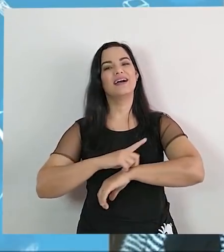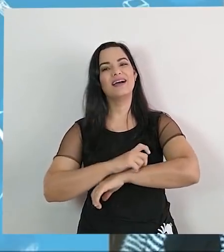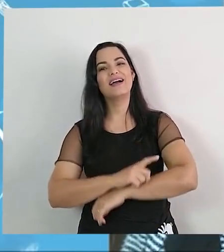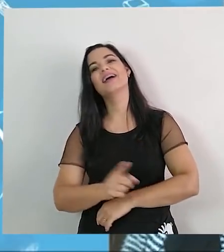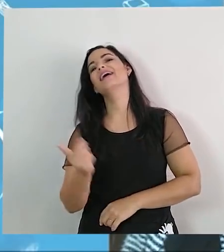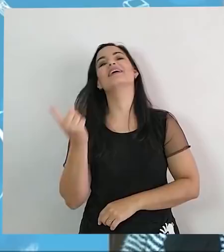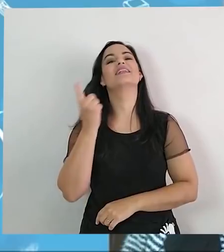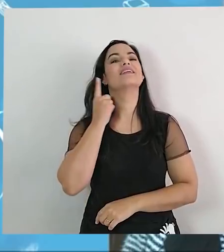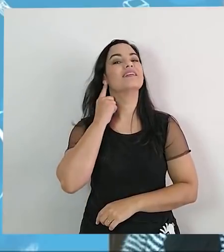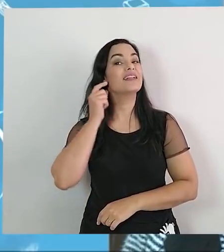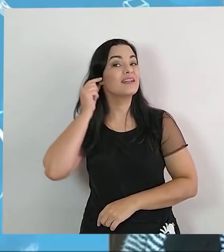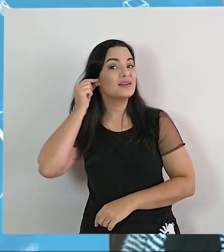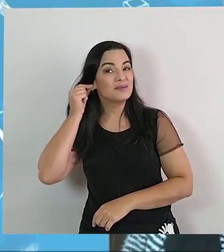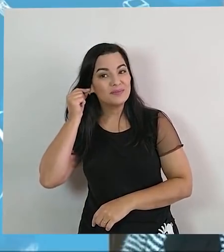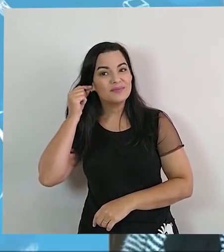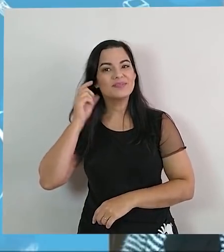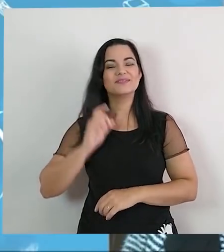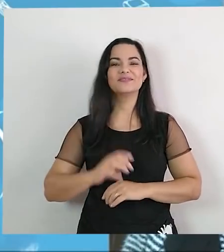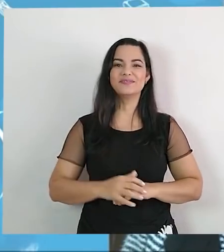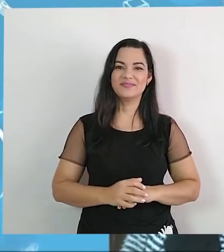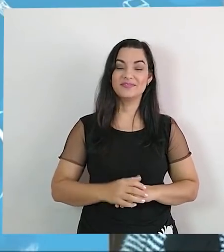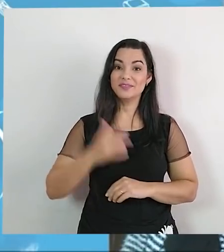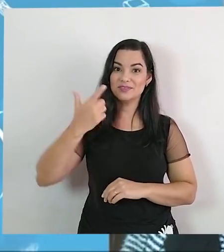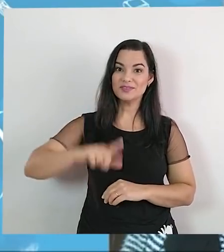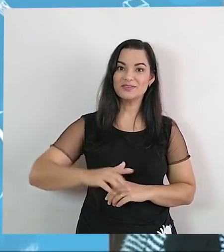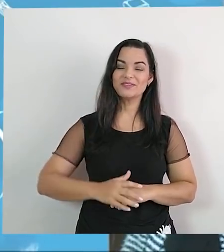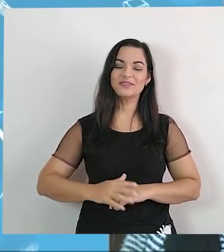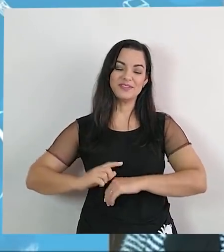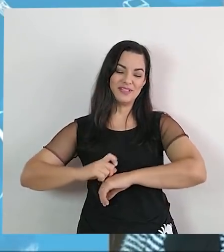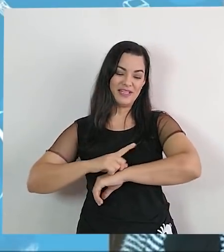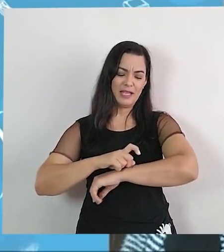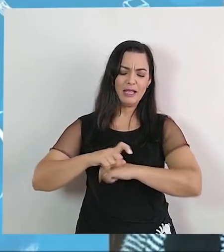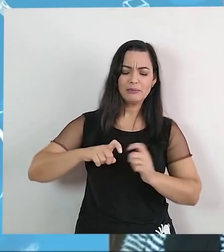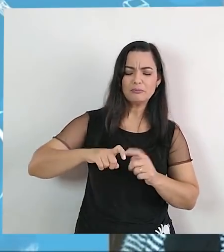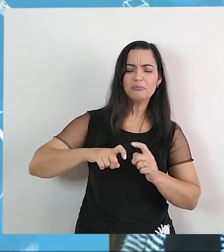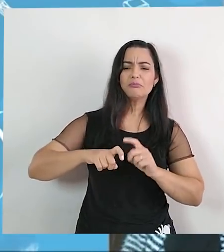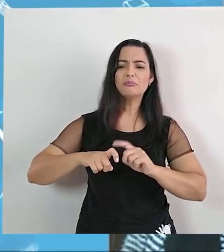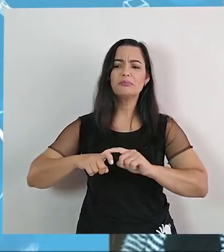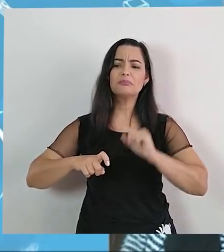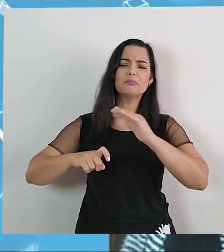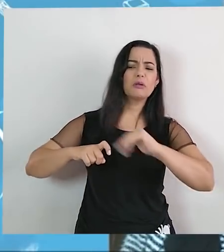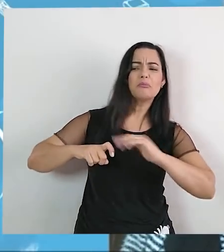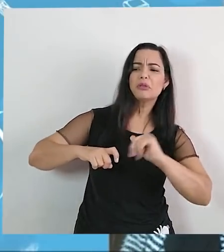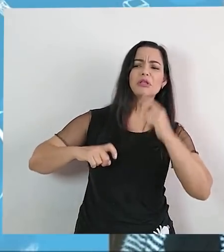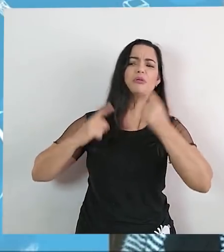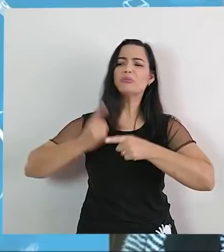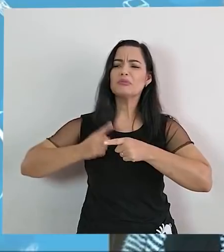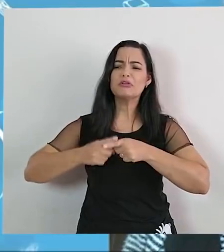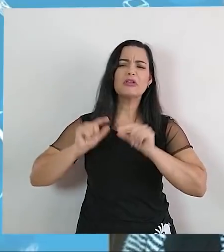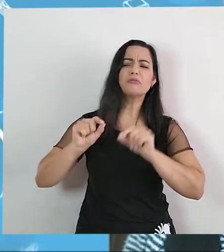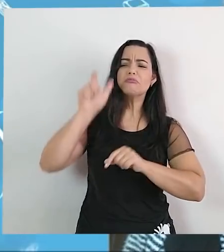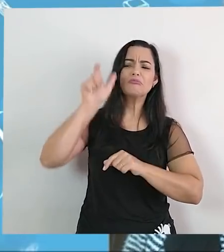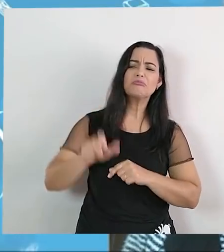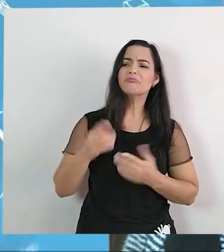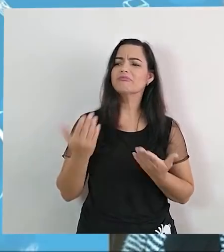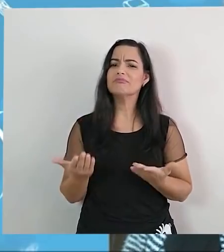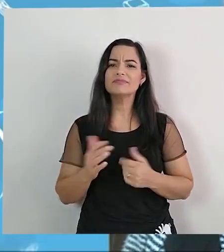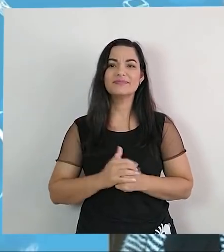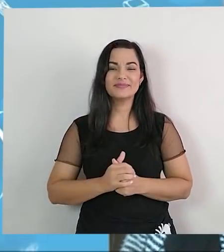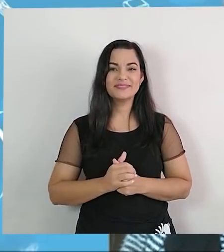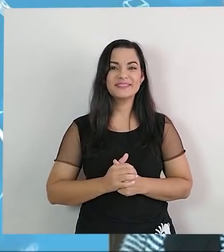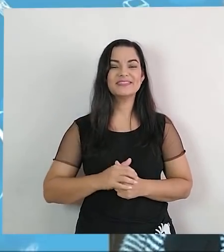lagarta aquela orelha. Vamos novamente. Lagarta pintada, quem foi que te